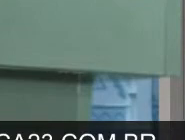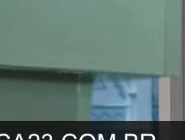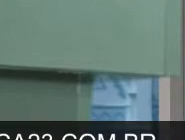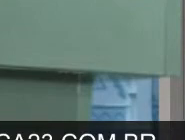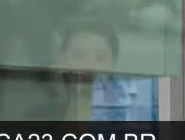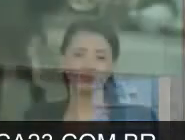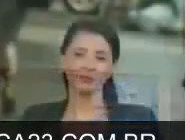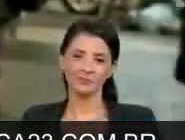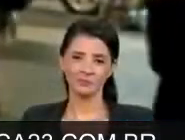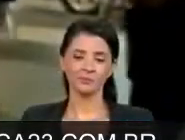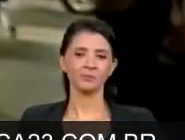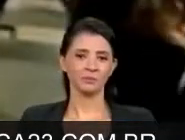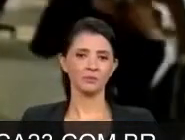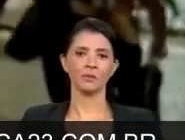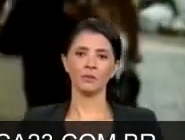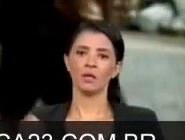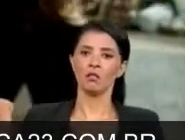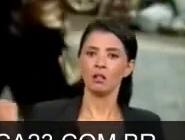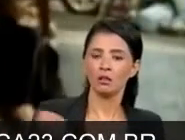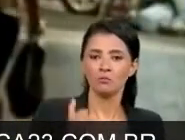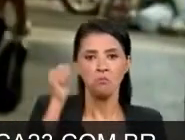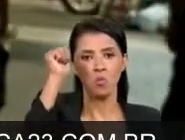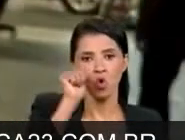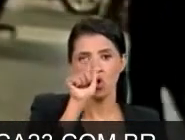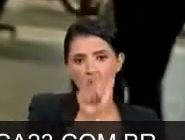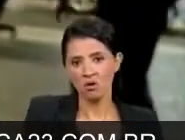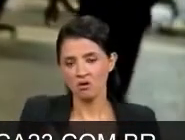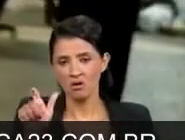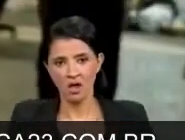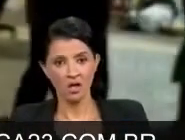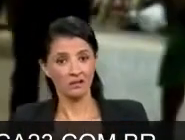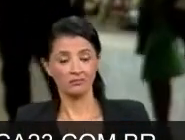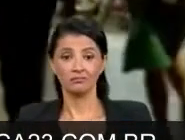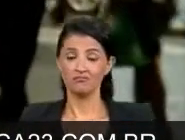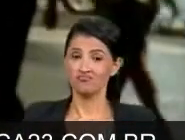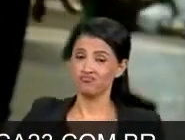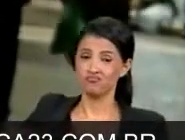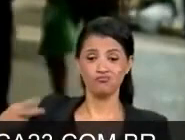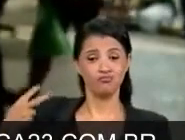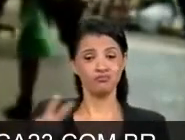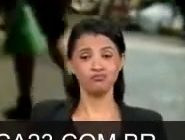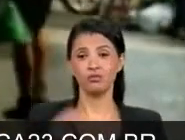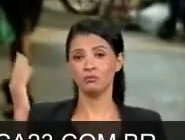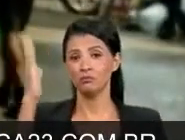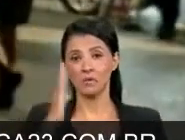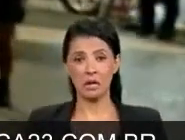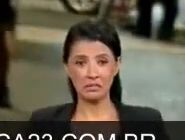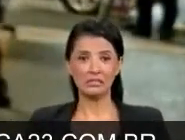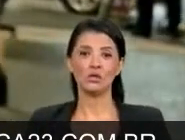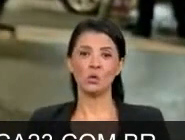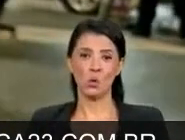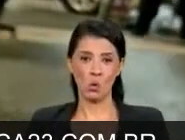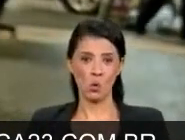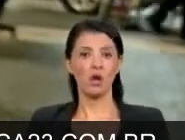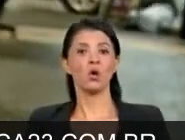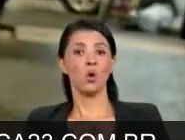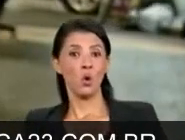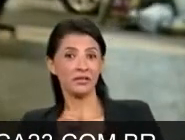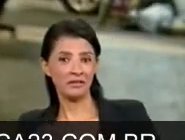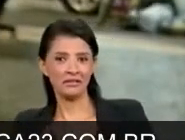Brasil todo. O assassinato de mulheres praticamente explodiu no Brasil dos anos 80 para